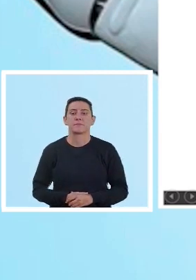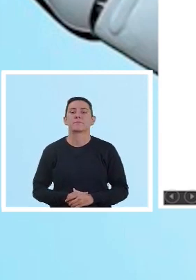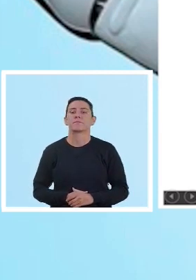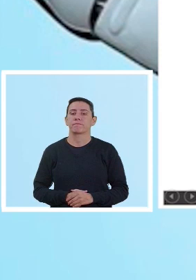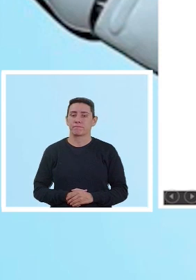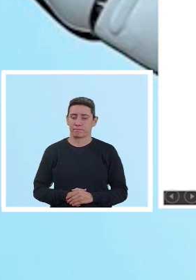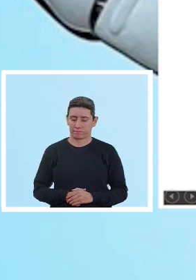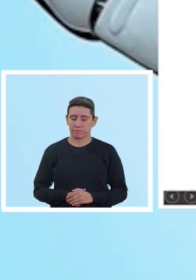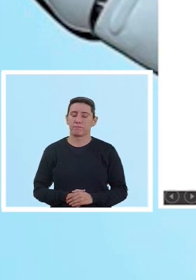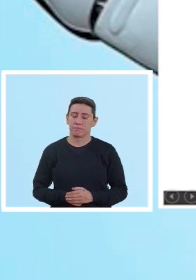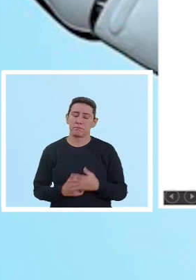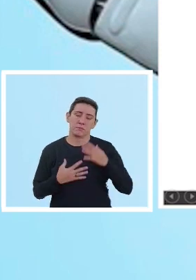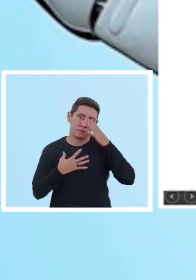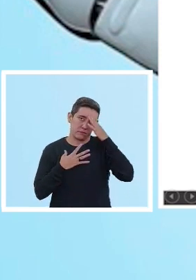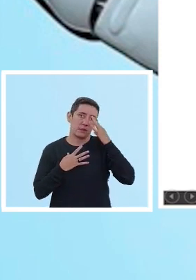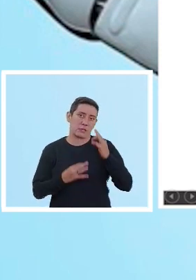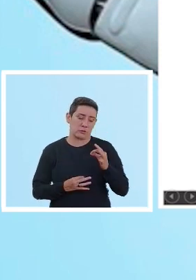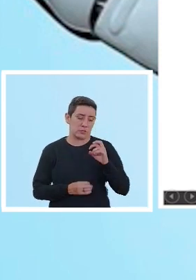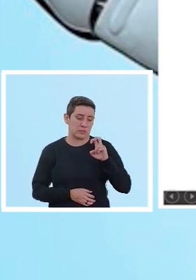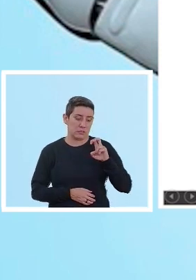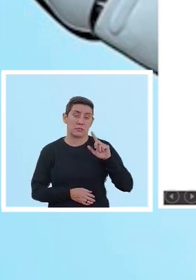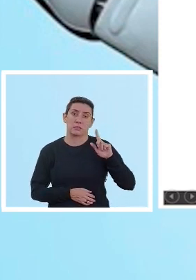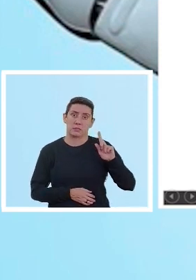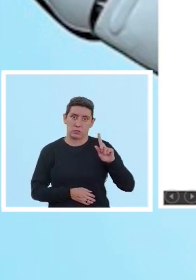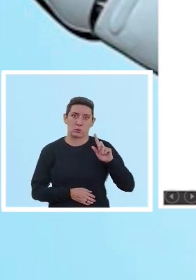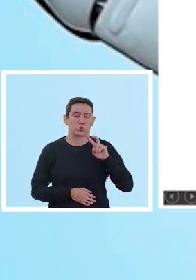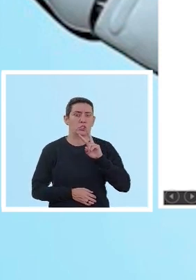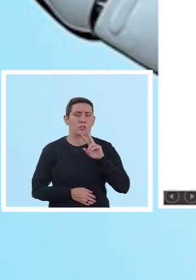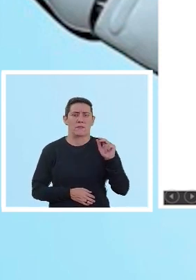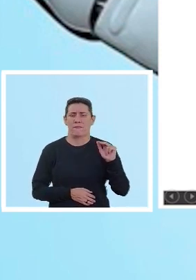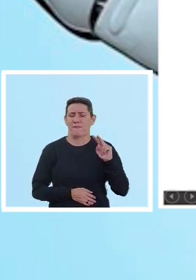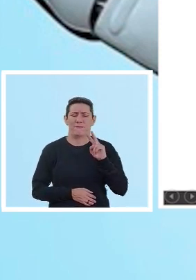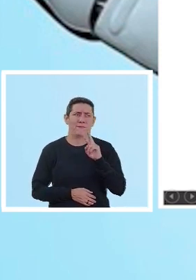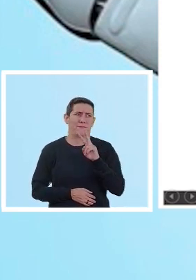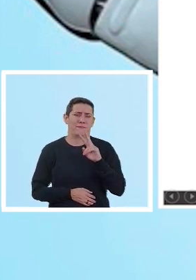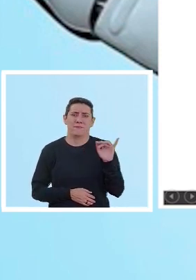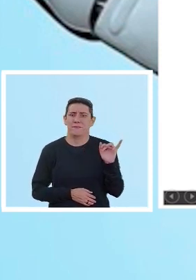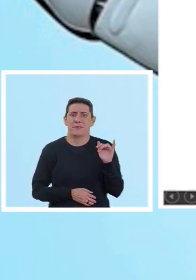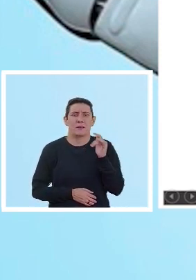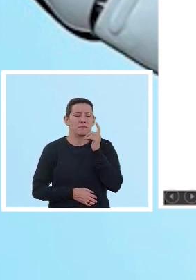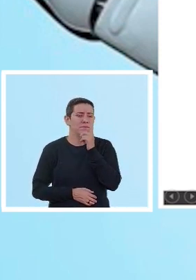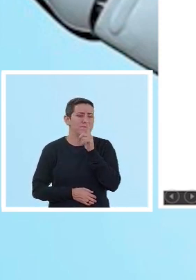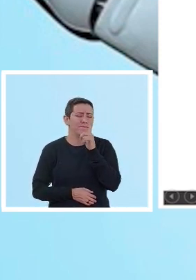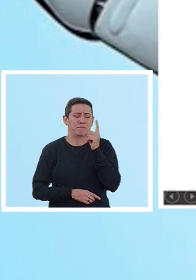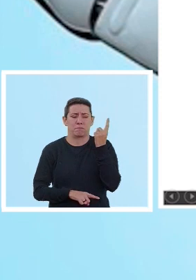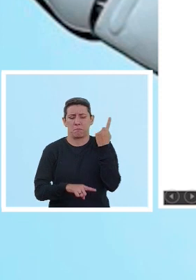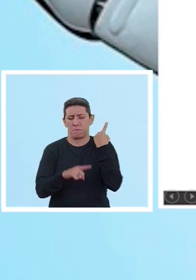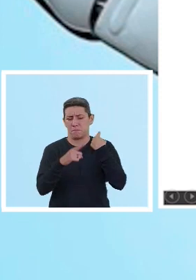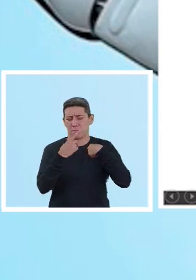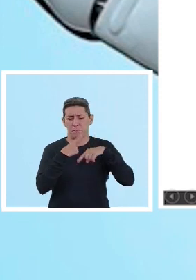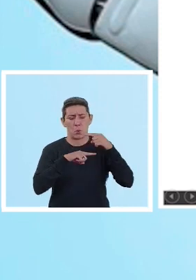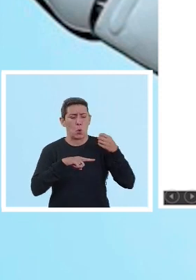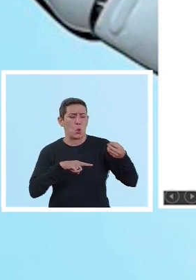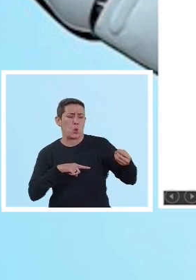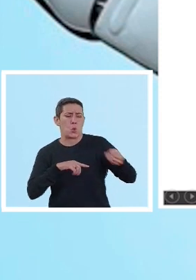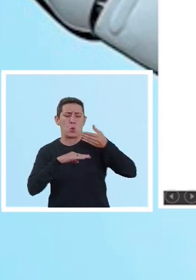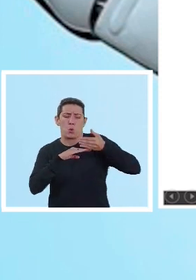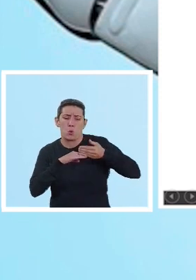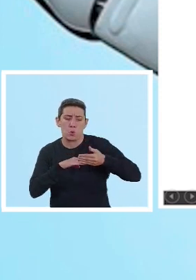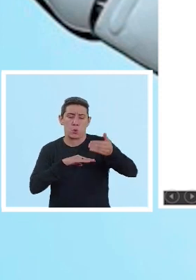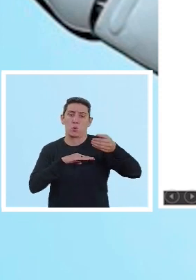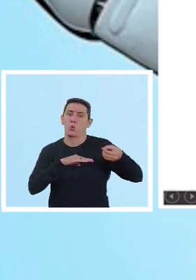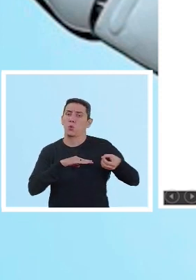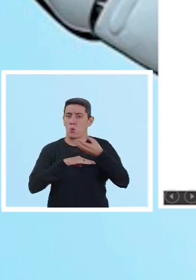tenho certeza que o 5g ele estrará uma uma divisão de águas muito grande né a gente já